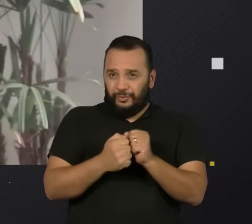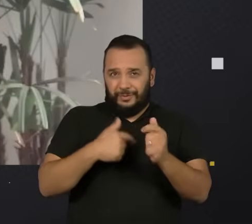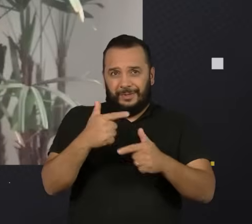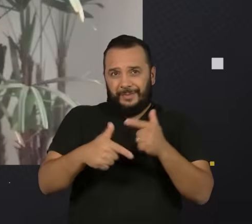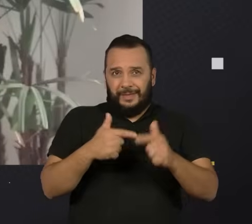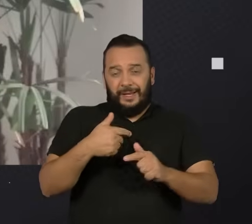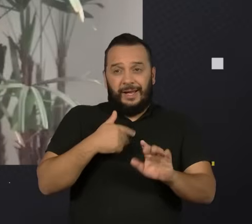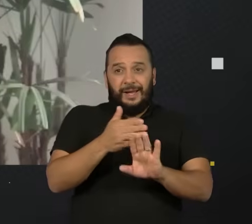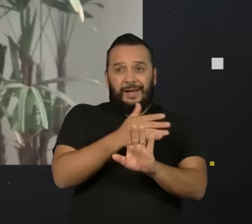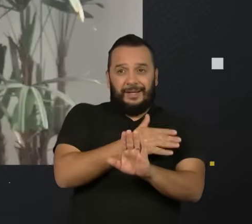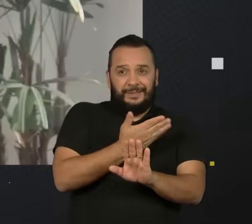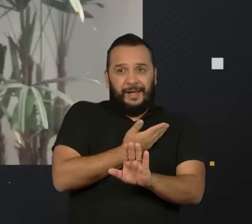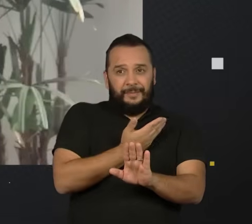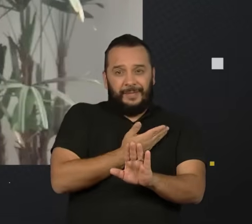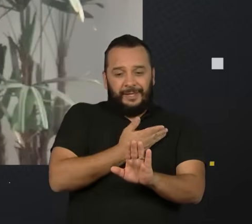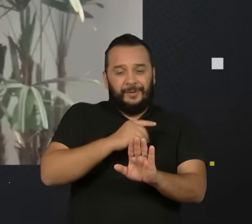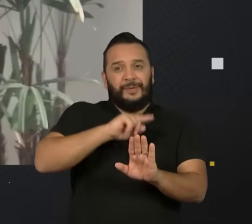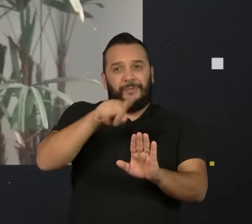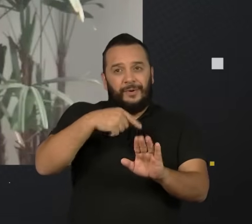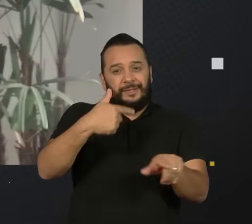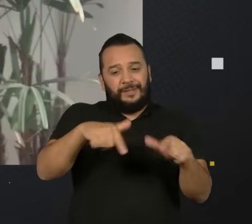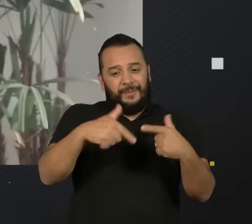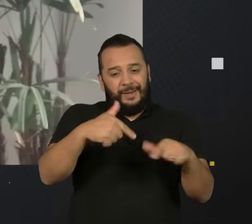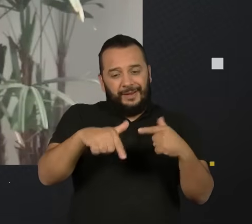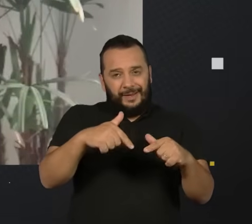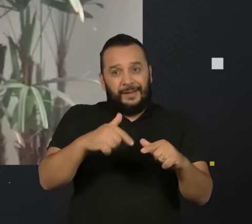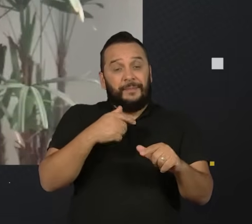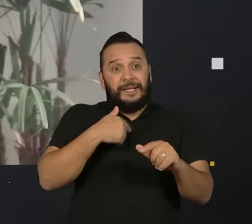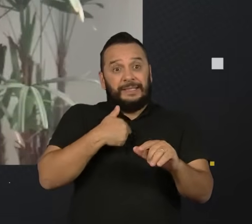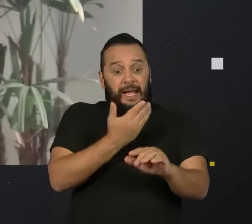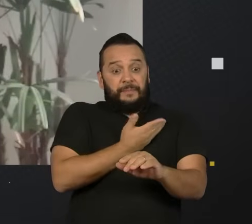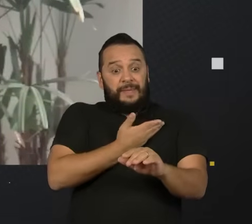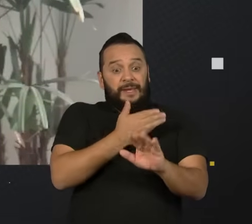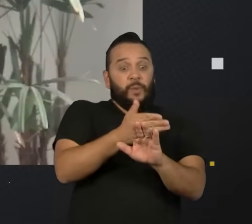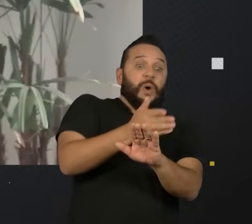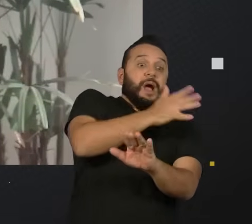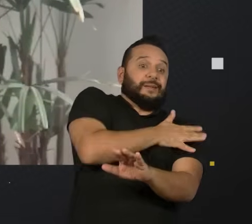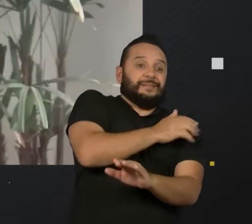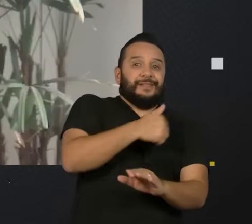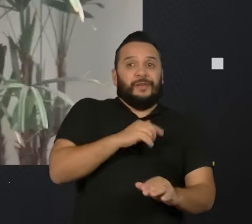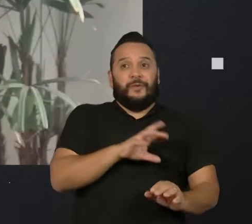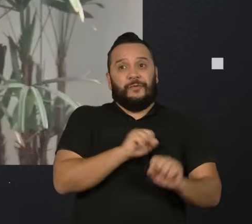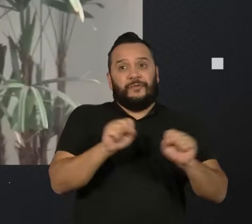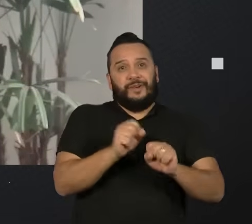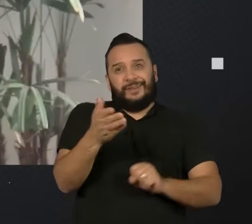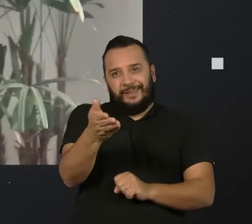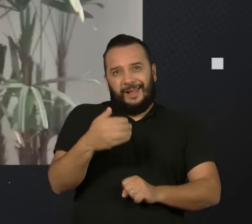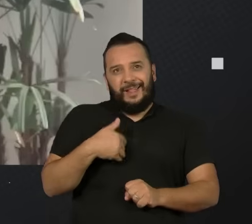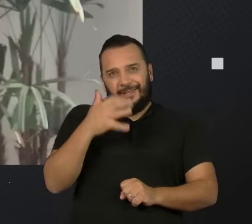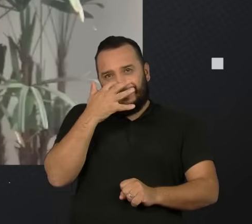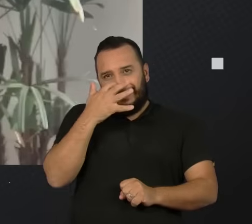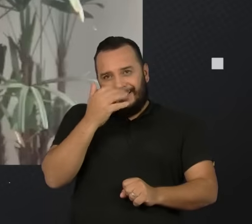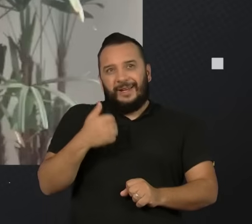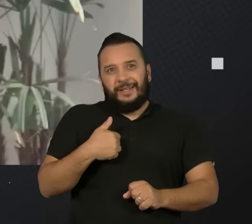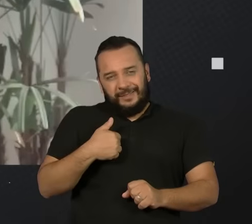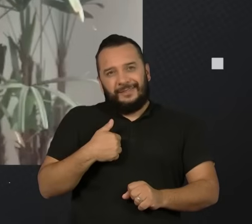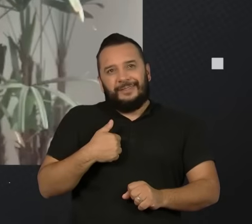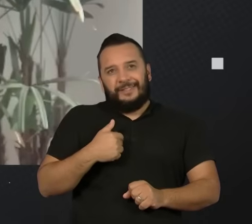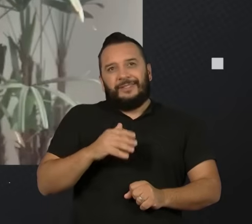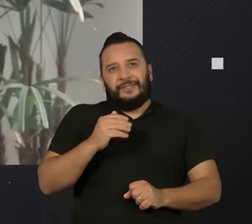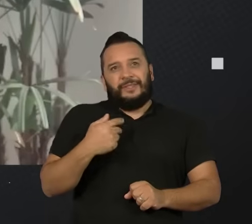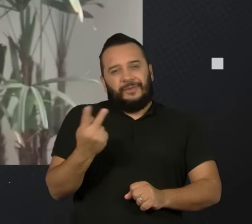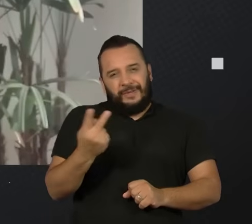gente já era amigo, e antes de ser amigo, eu já era fã e já admirava. Então, tudo aconteceu de um jeito muito bom e nós temos muitas